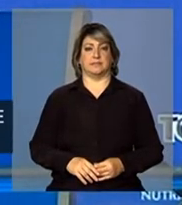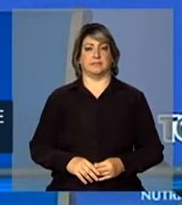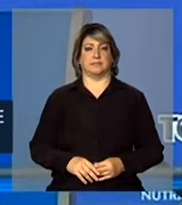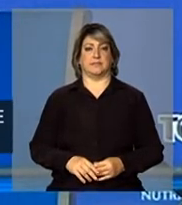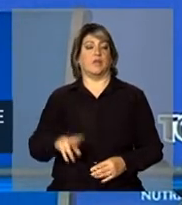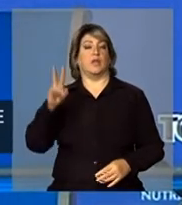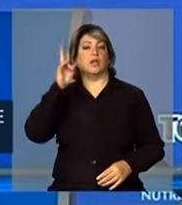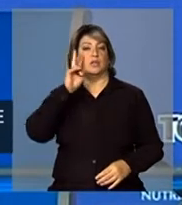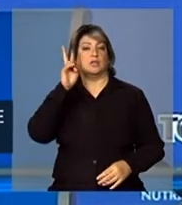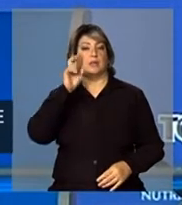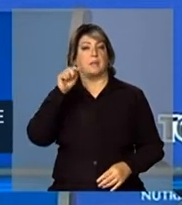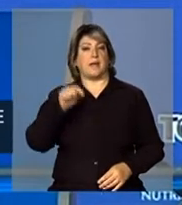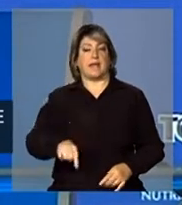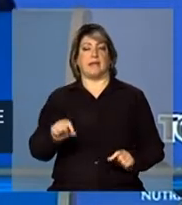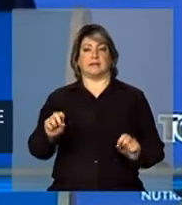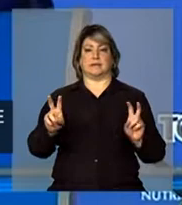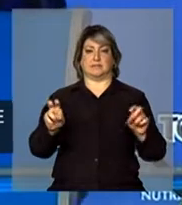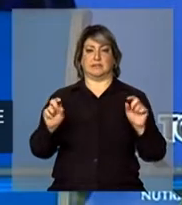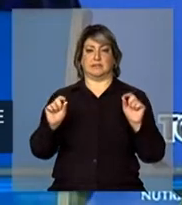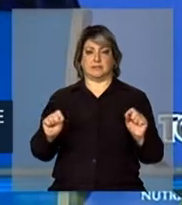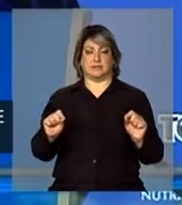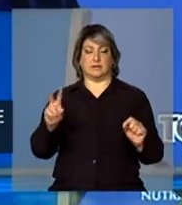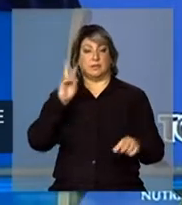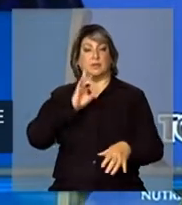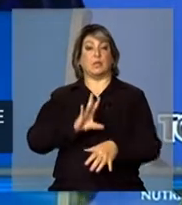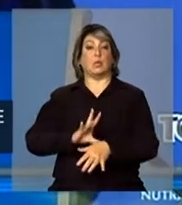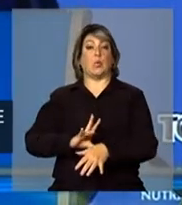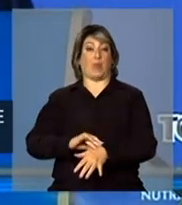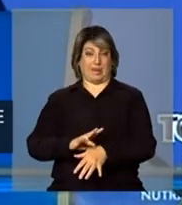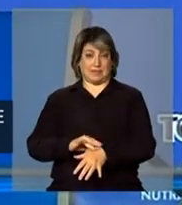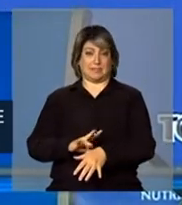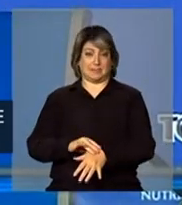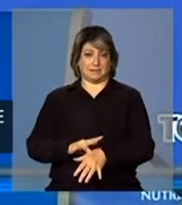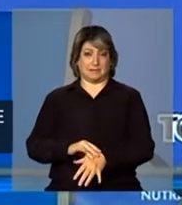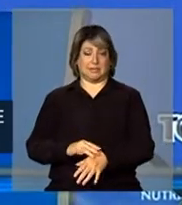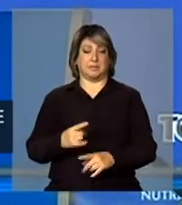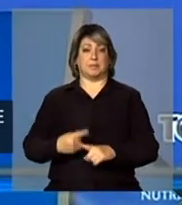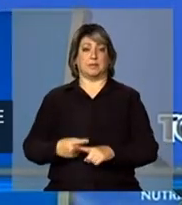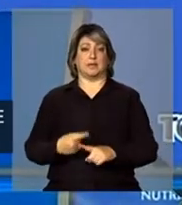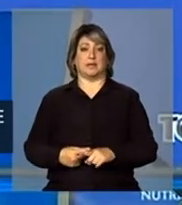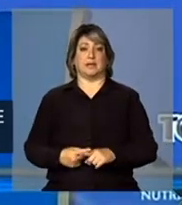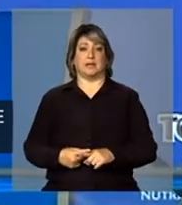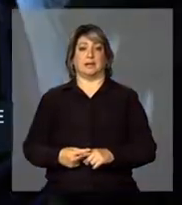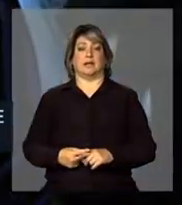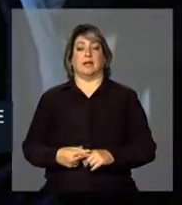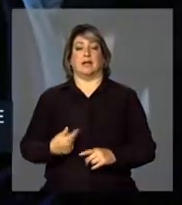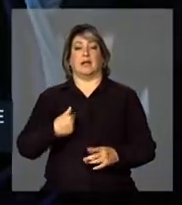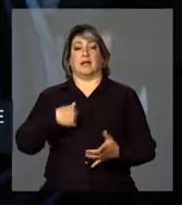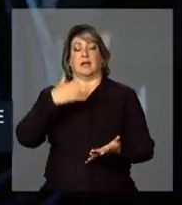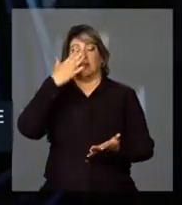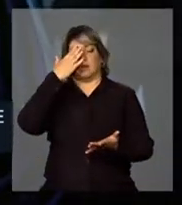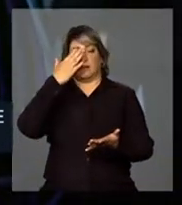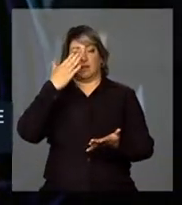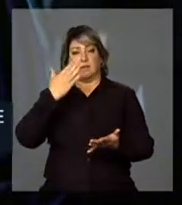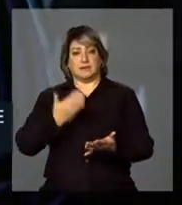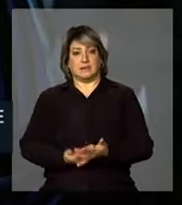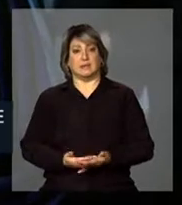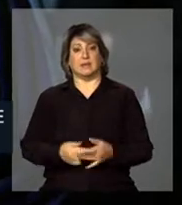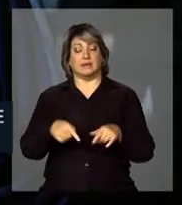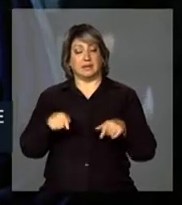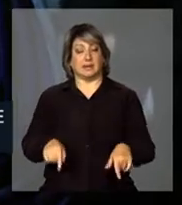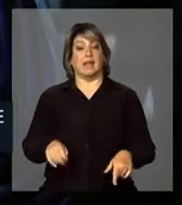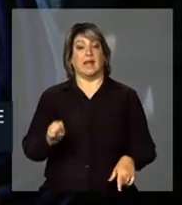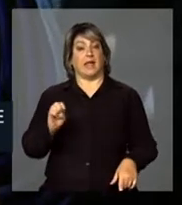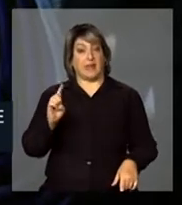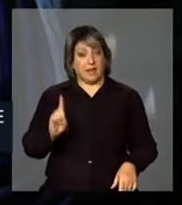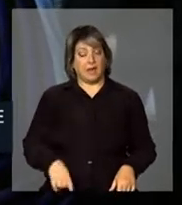nessa questão das doenças, porque eu acredito que essa é algo que nós temos de